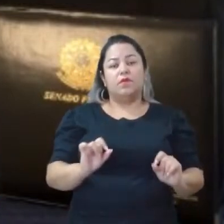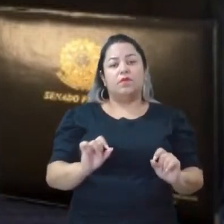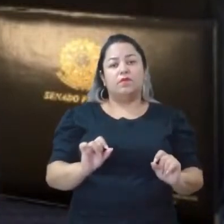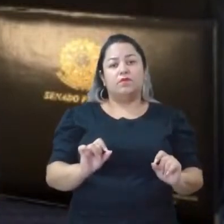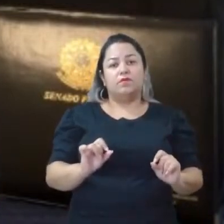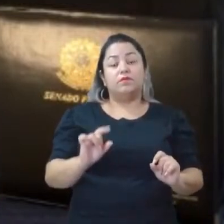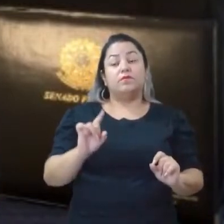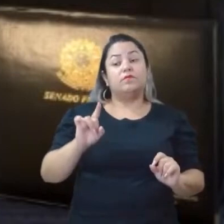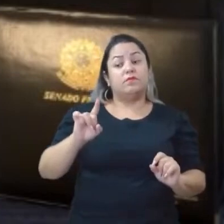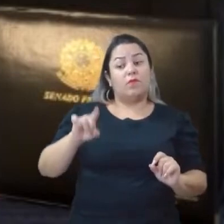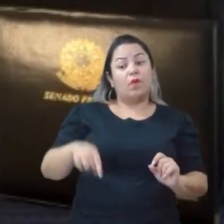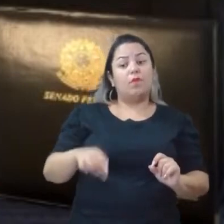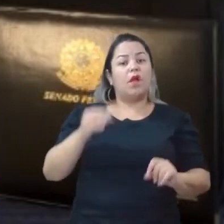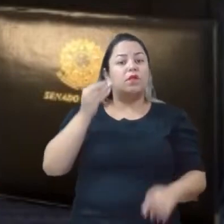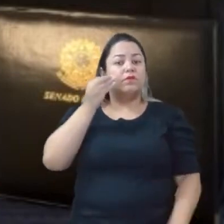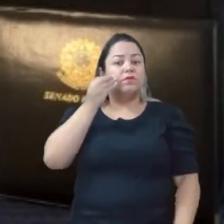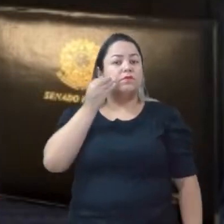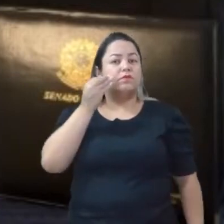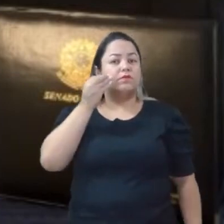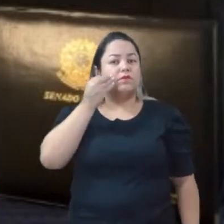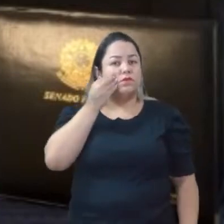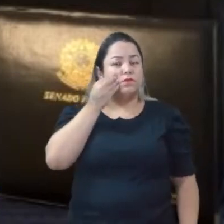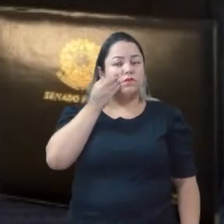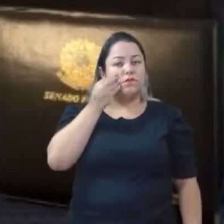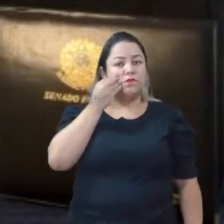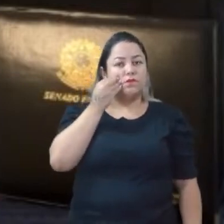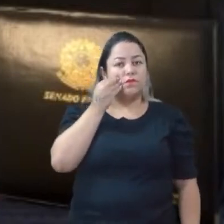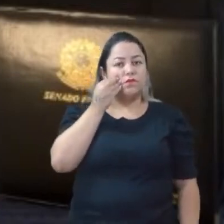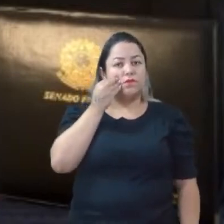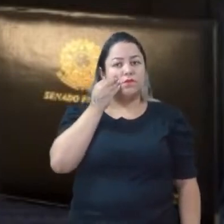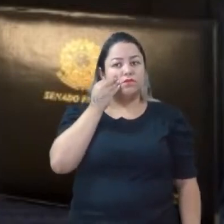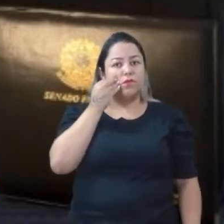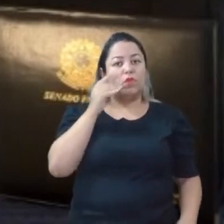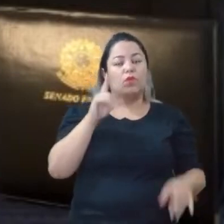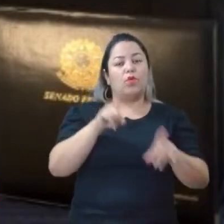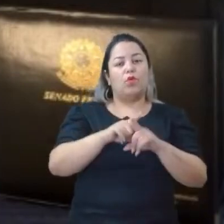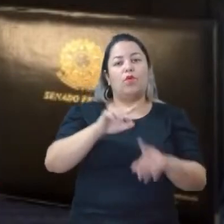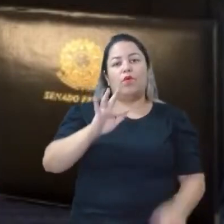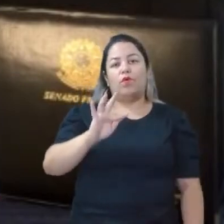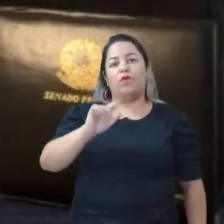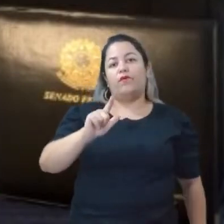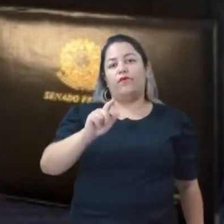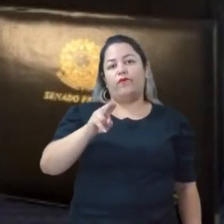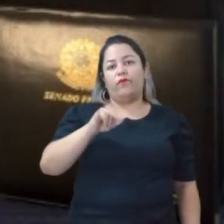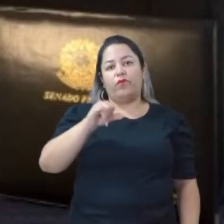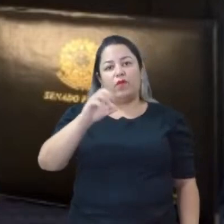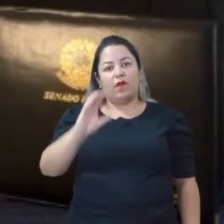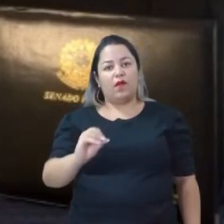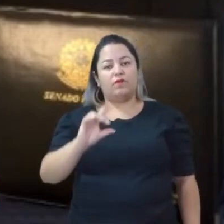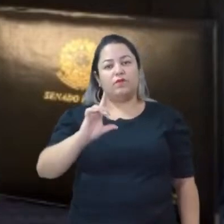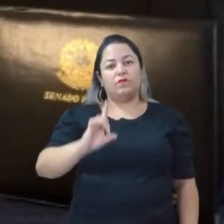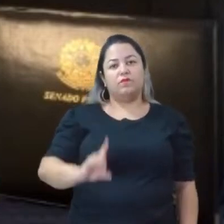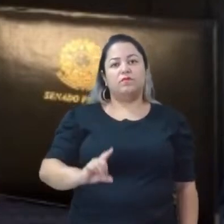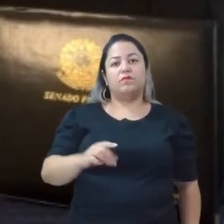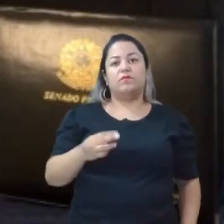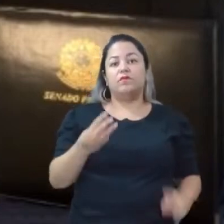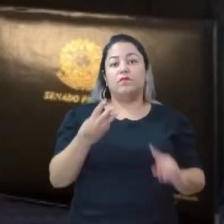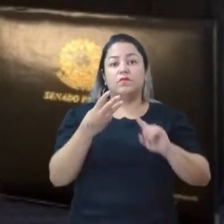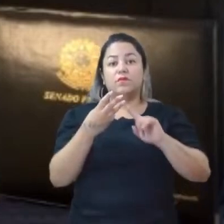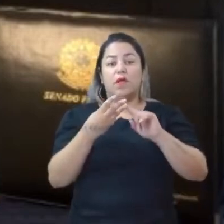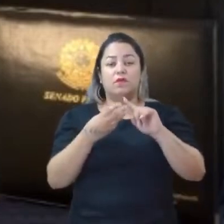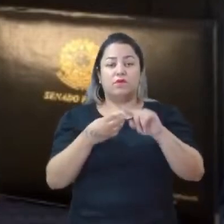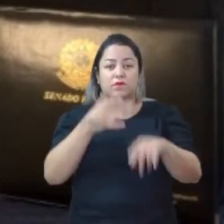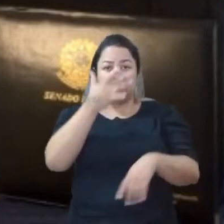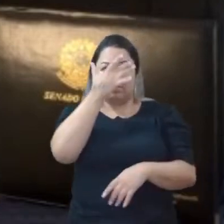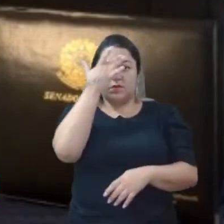considerado uma tentativa. Ele foi indiciado o Flávio da direita e mais 3